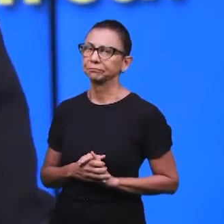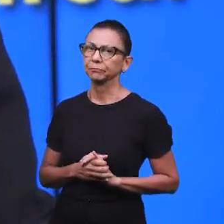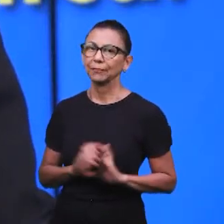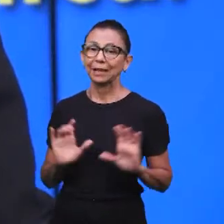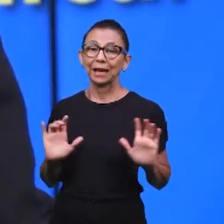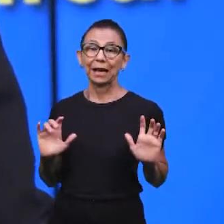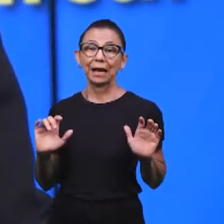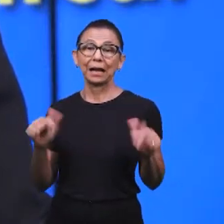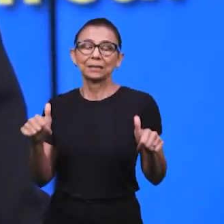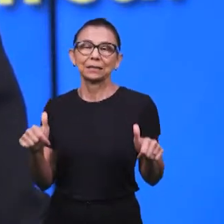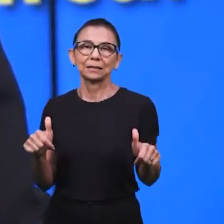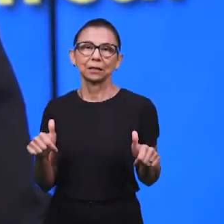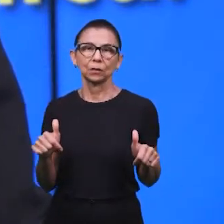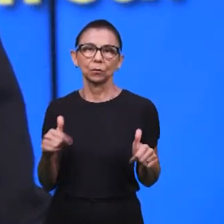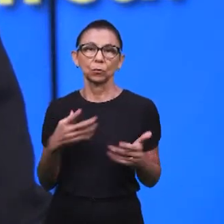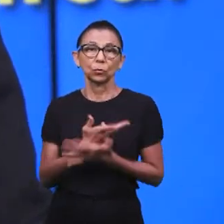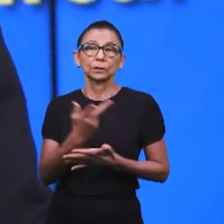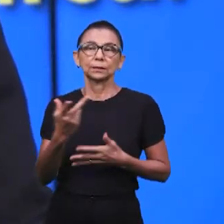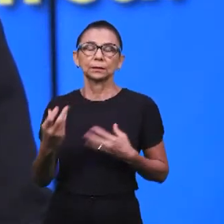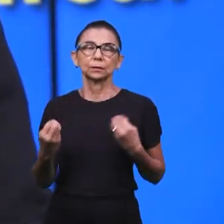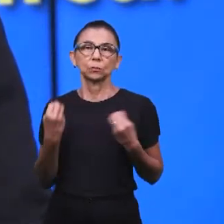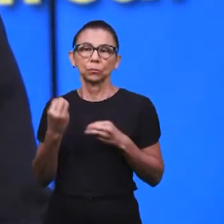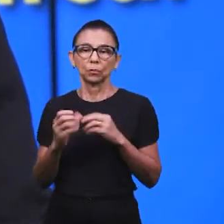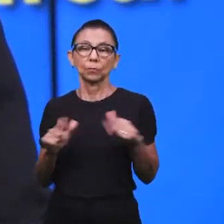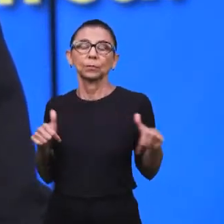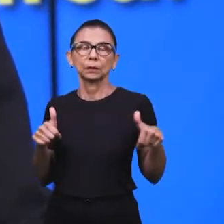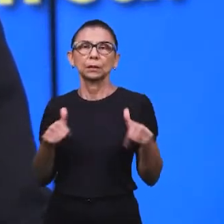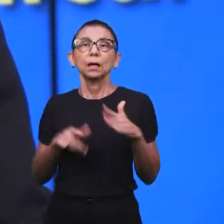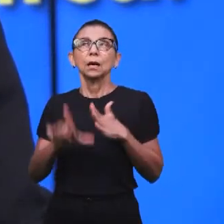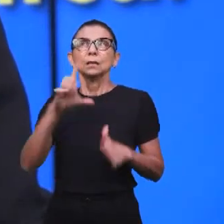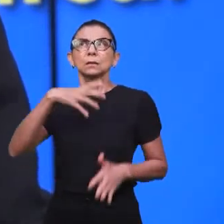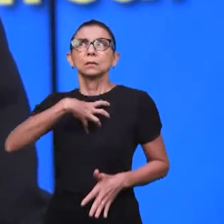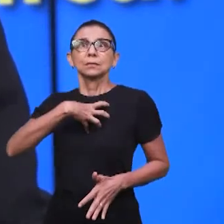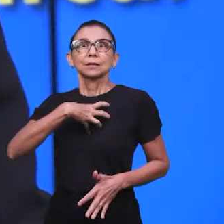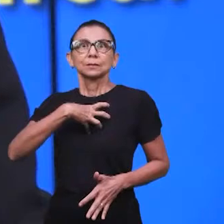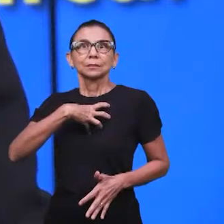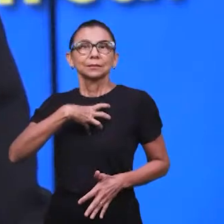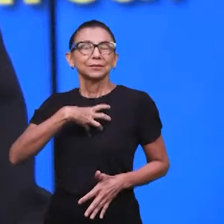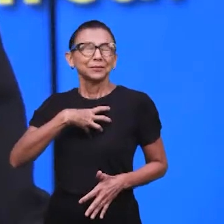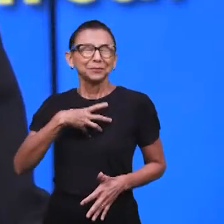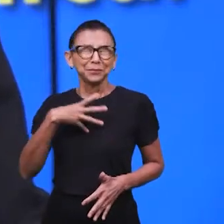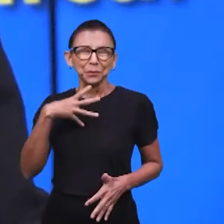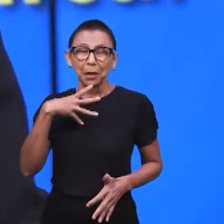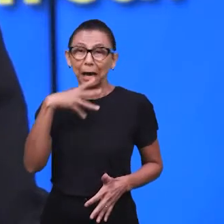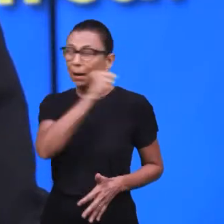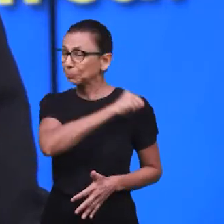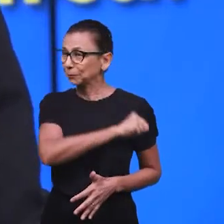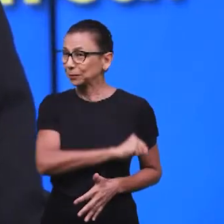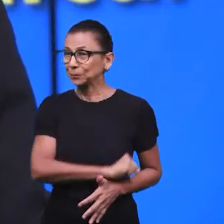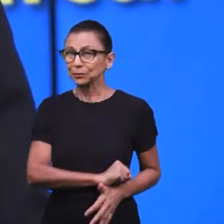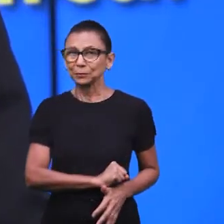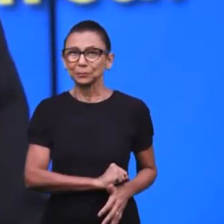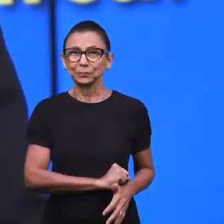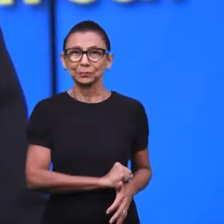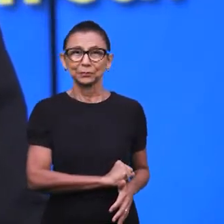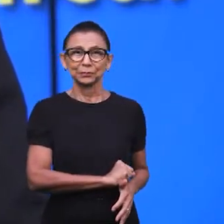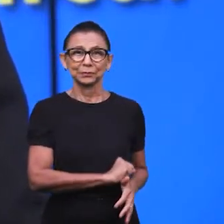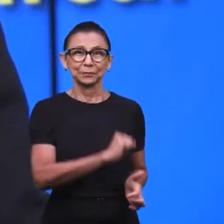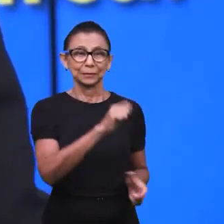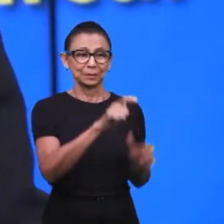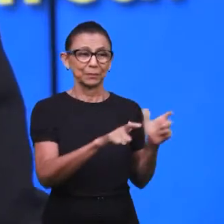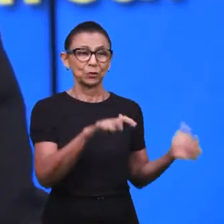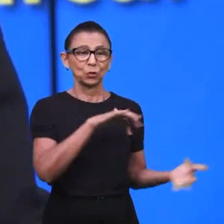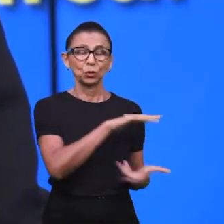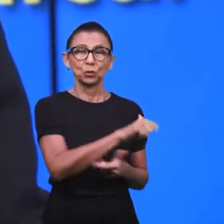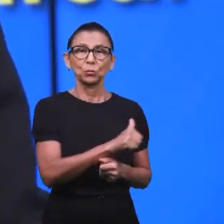mostrar exatamente esse ato, quer dizer, como se deu o ato do arrebatamento da igreja, antes de eu sentir. Era uma coisa imperceptível, o mundo